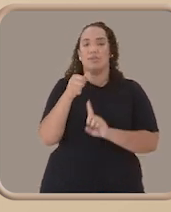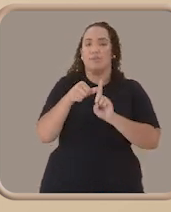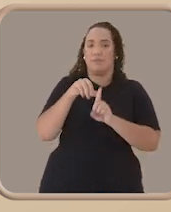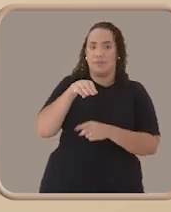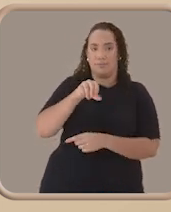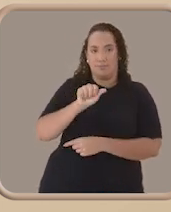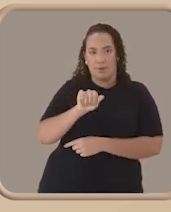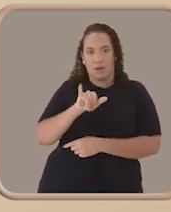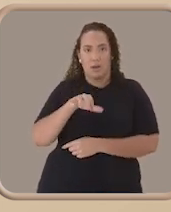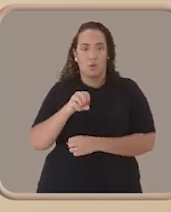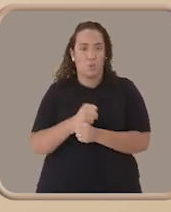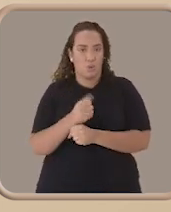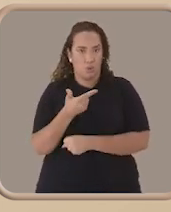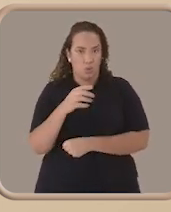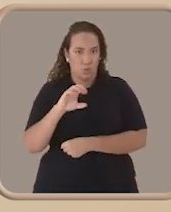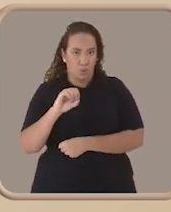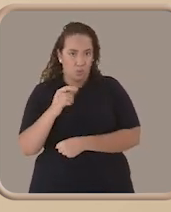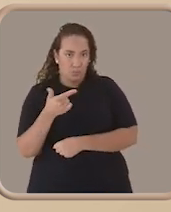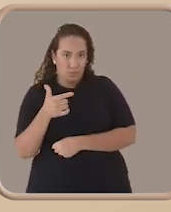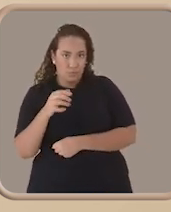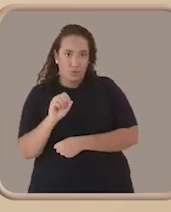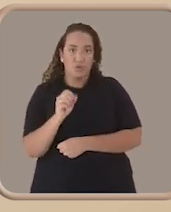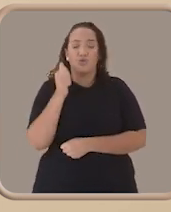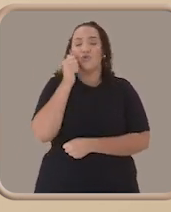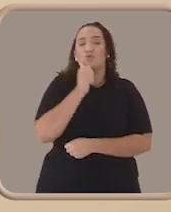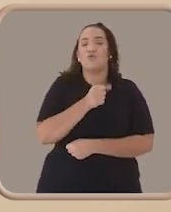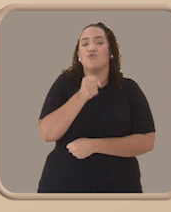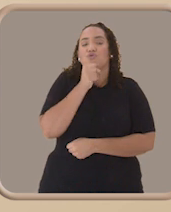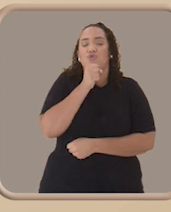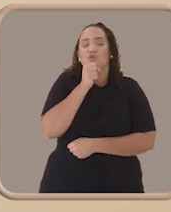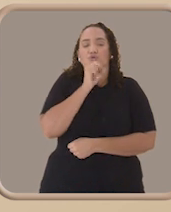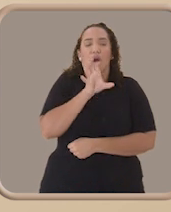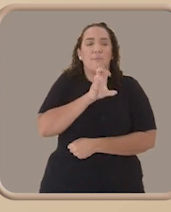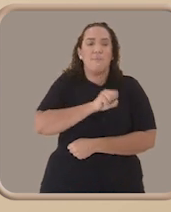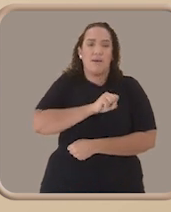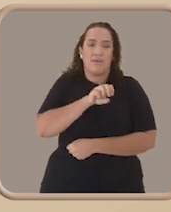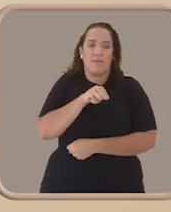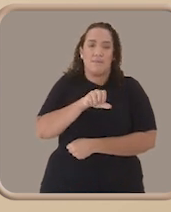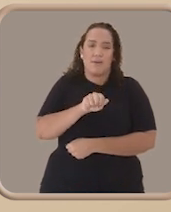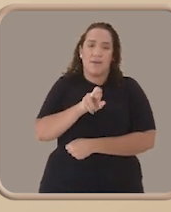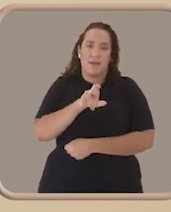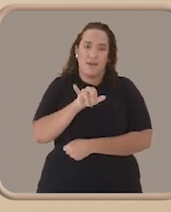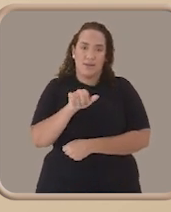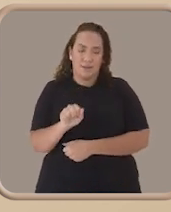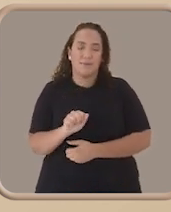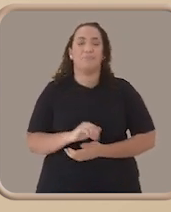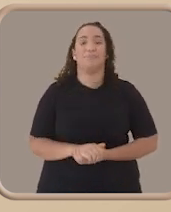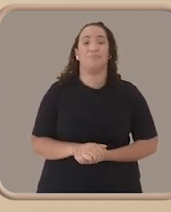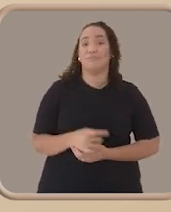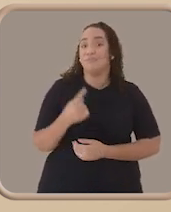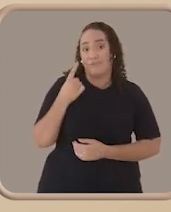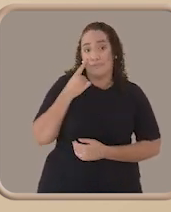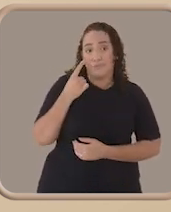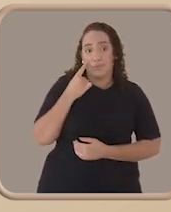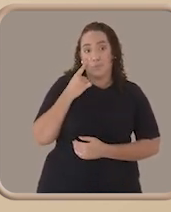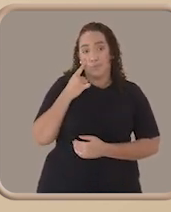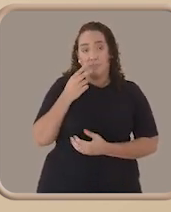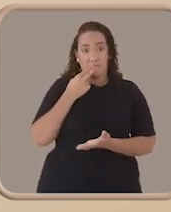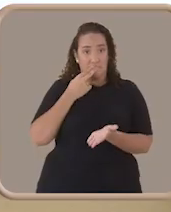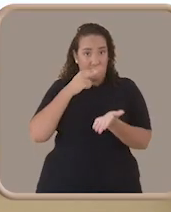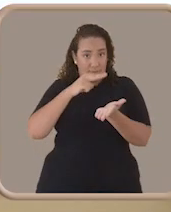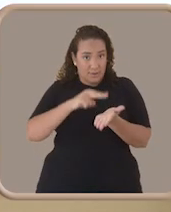2020, querida vovó Maria. Como dito, podemos ver que a carta vai ser enviada para a vovó